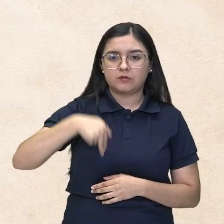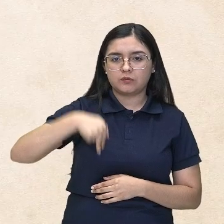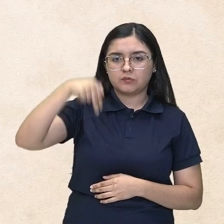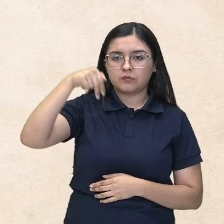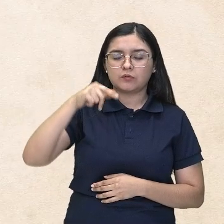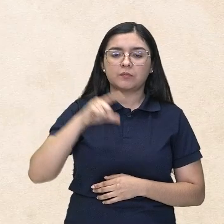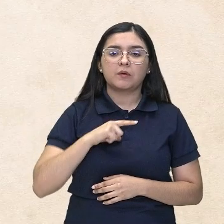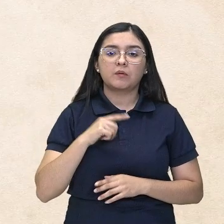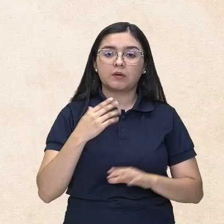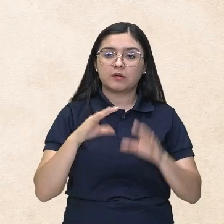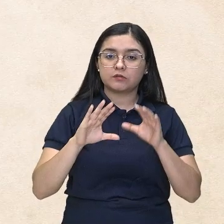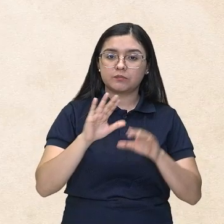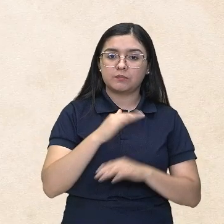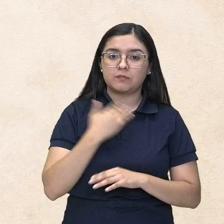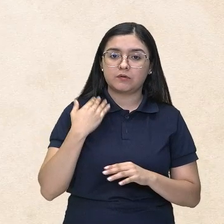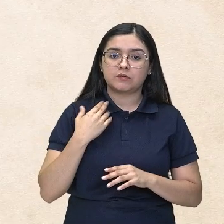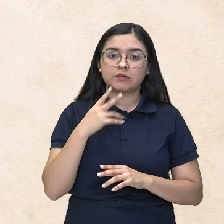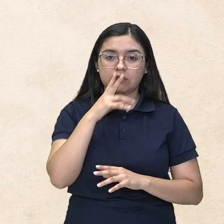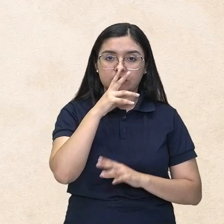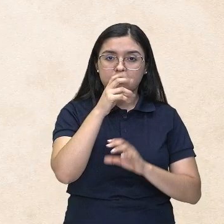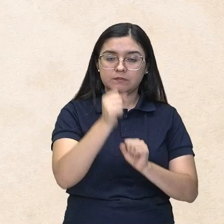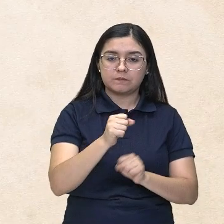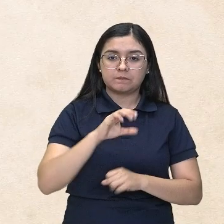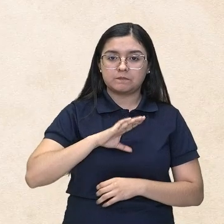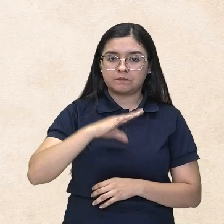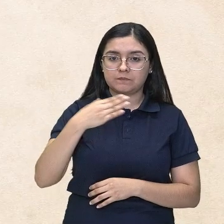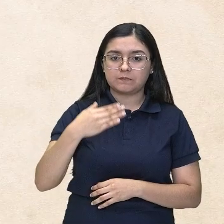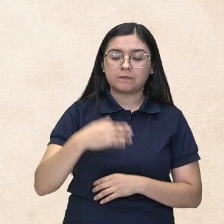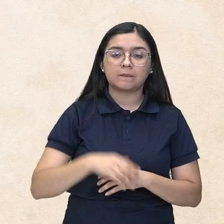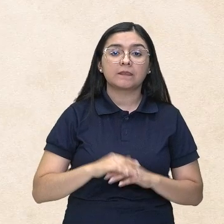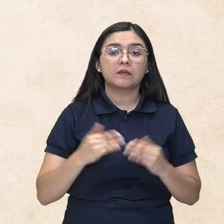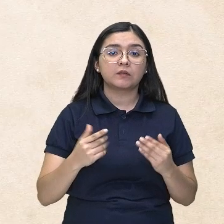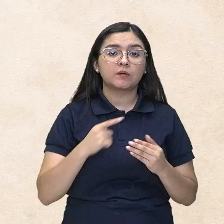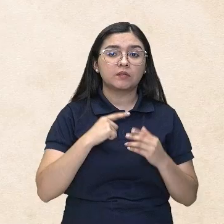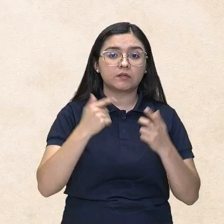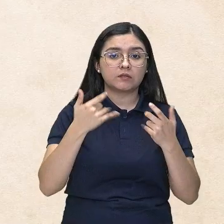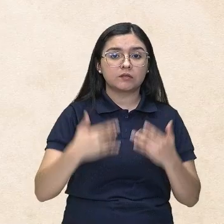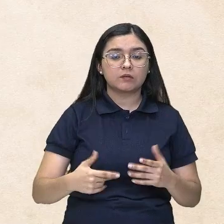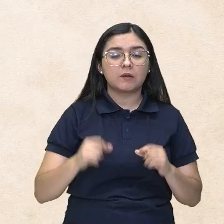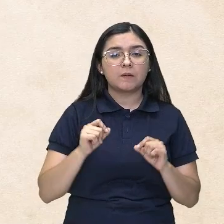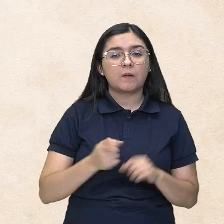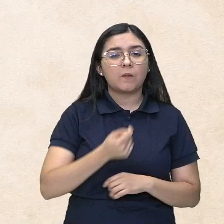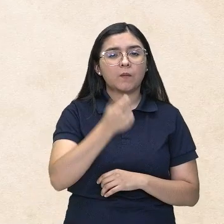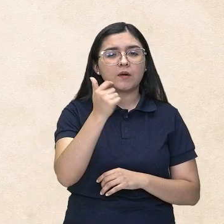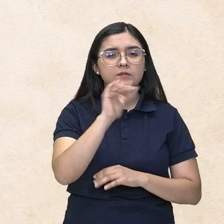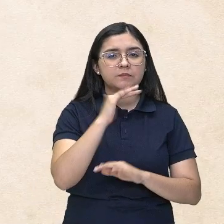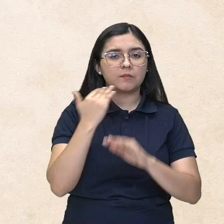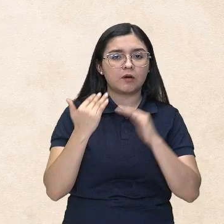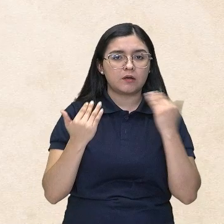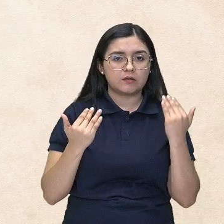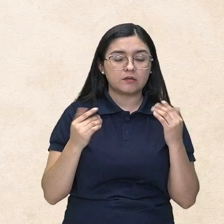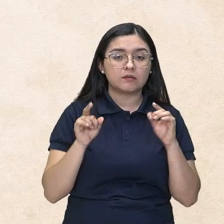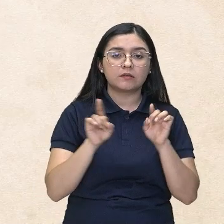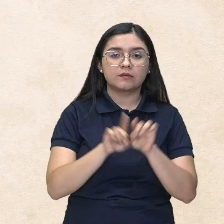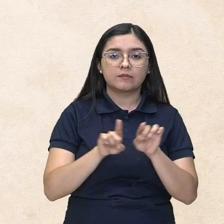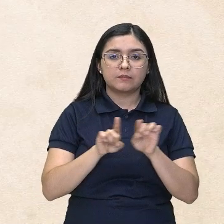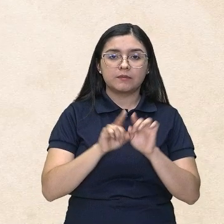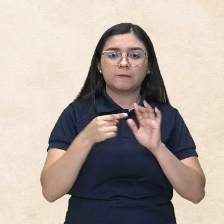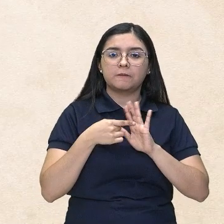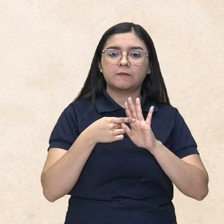canto de morte, guerreiros ouvi. Então, estou aqui lamentando, prestes a morrer e trazendo o